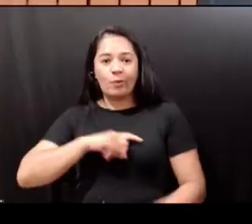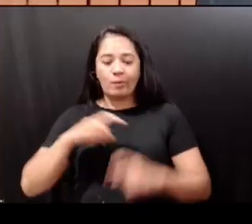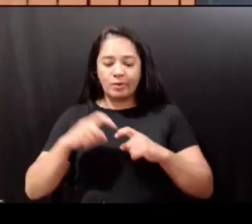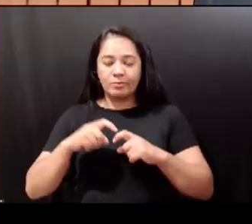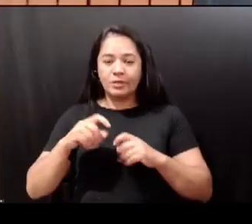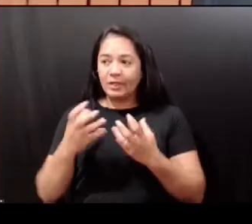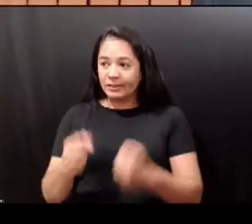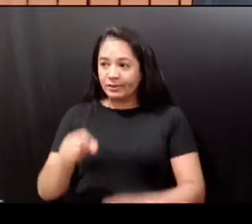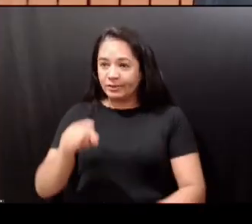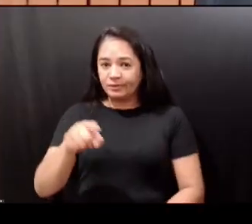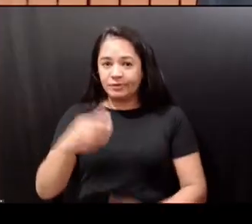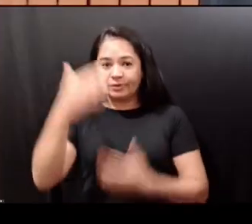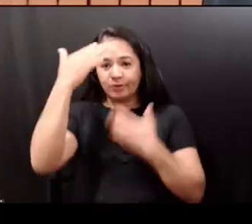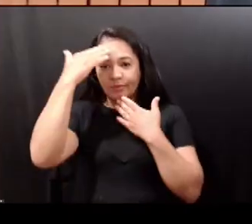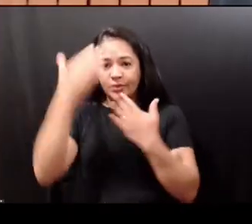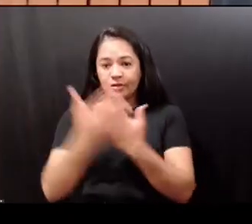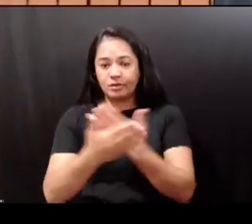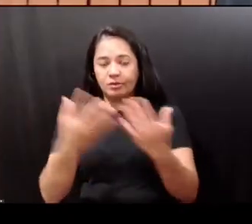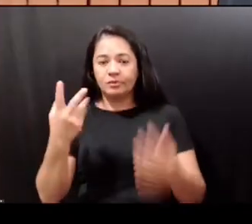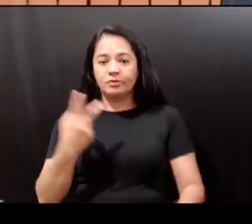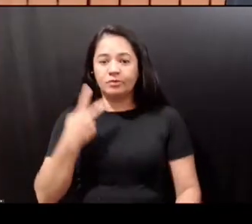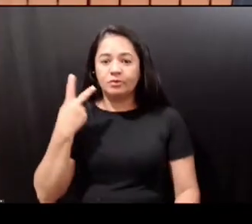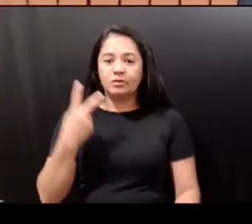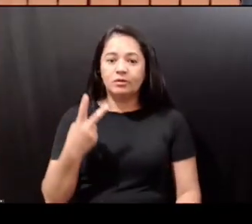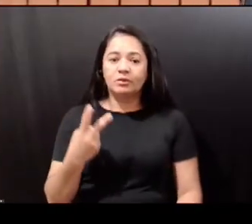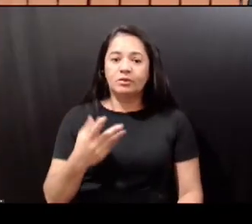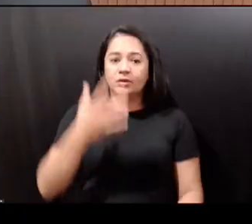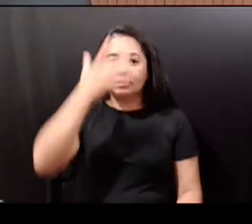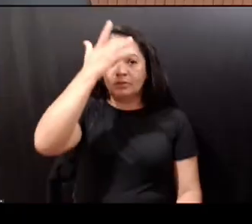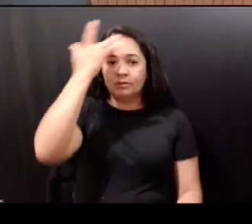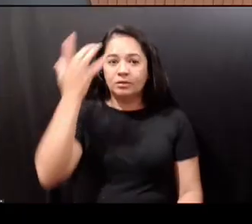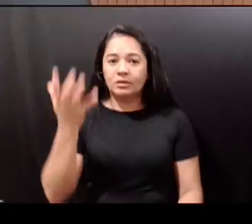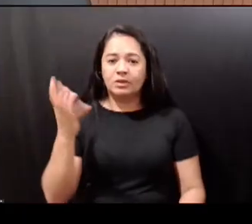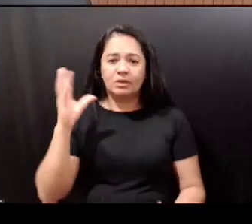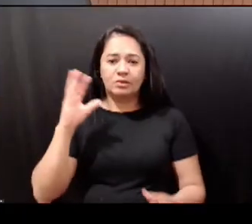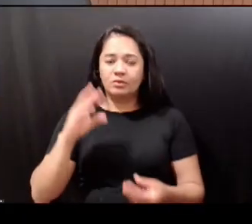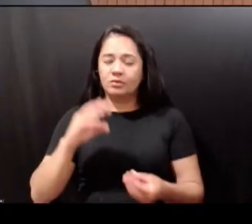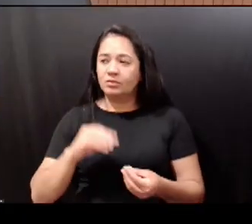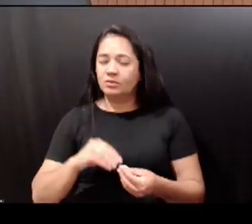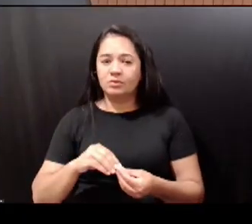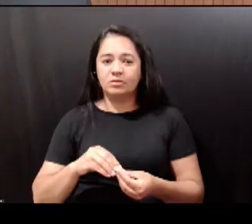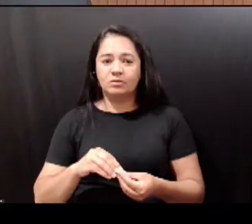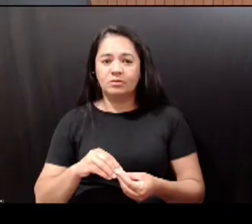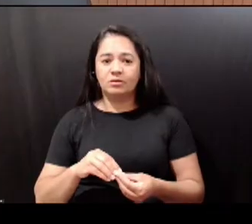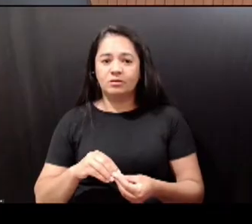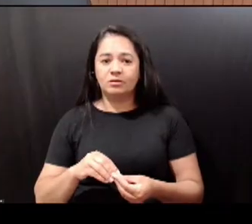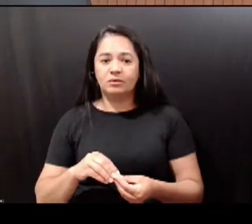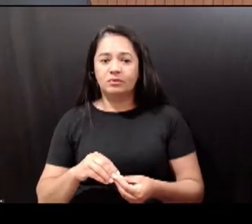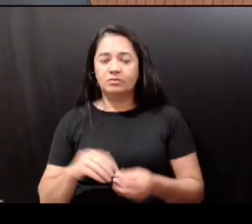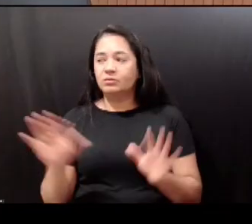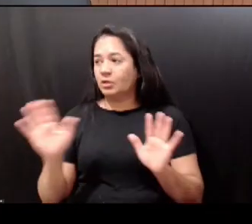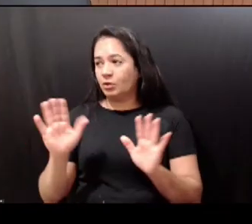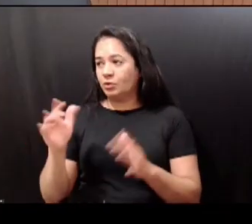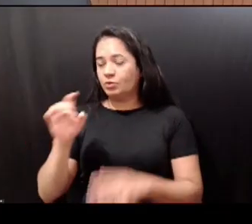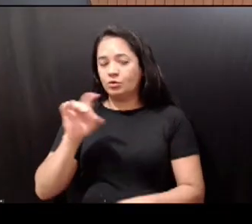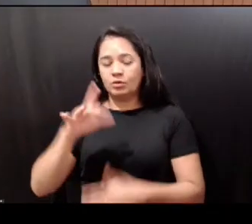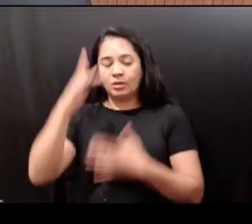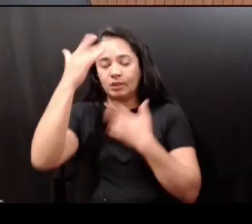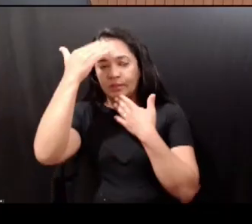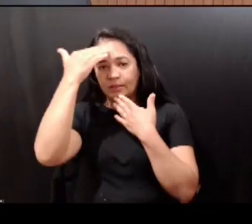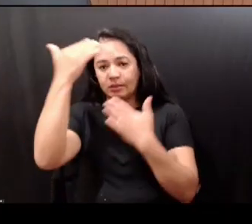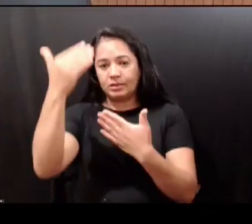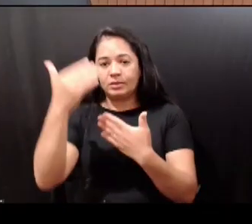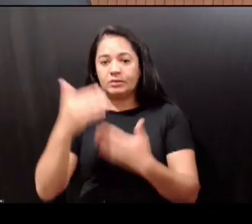vereadores. Alguém quer fazer alguma conclusão final? Não, somente agradecer aqui ao vereador Carlinhos, vereador